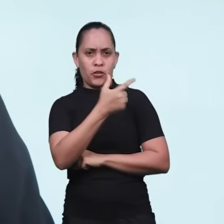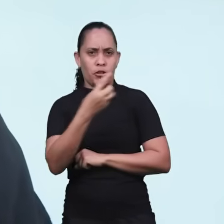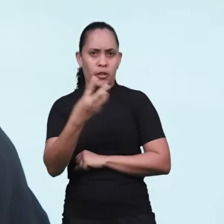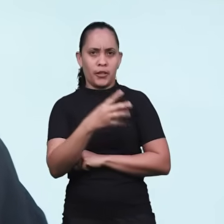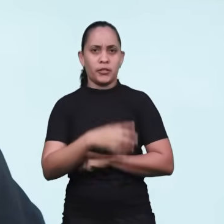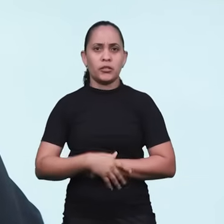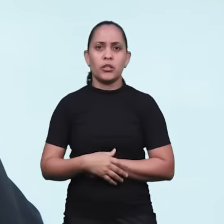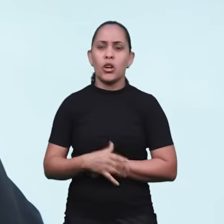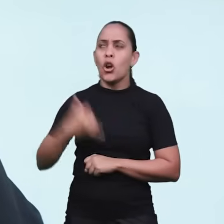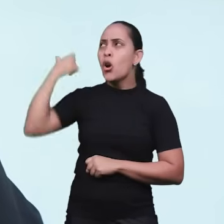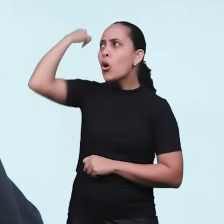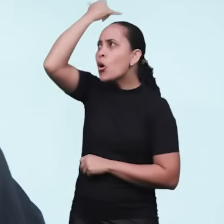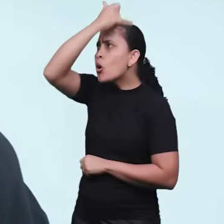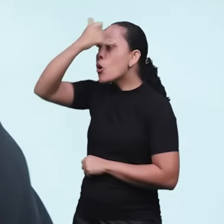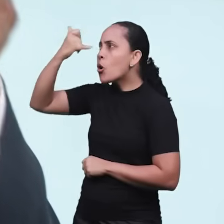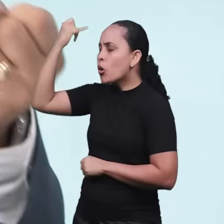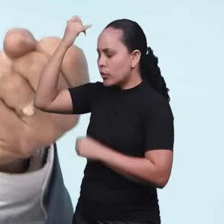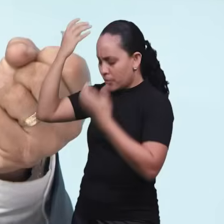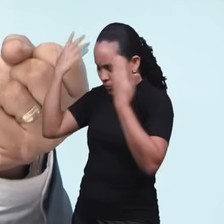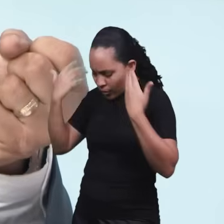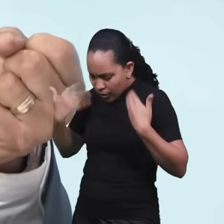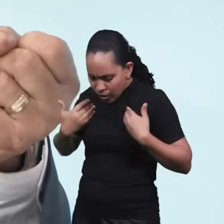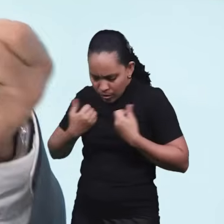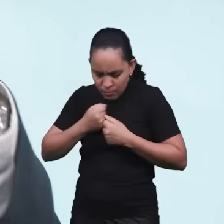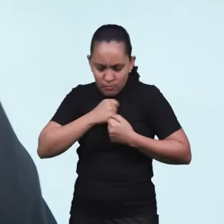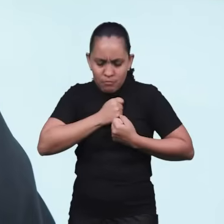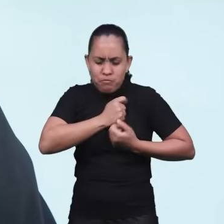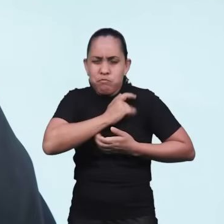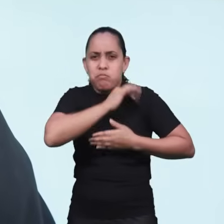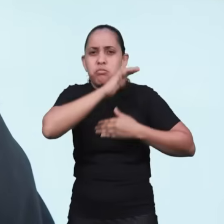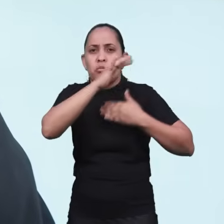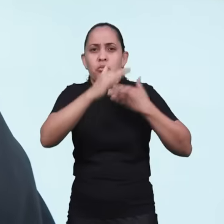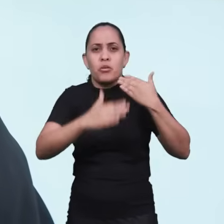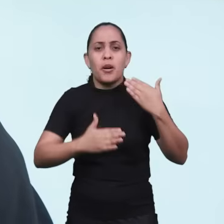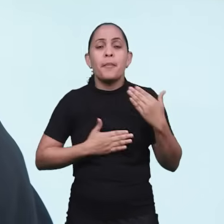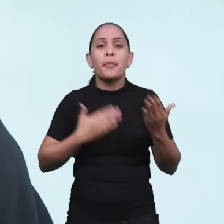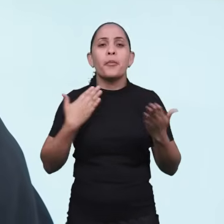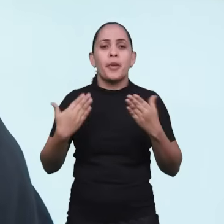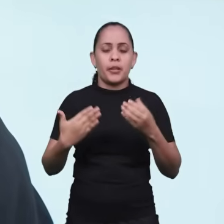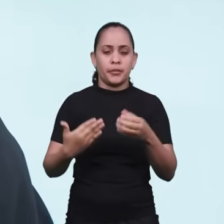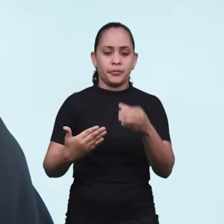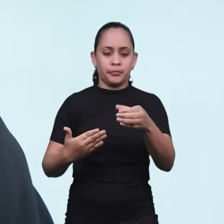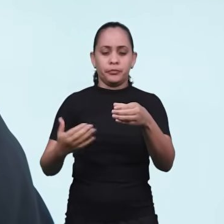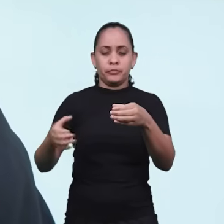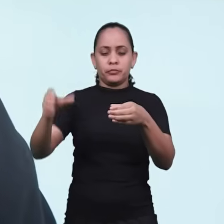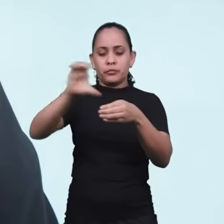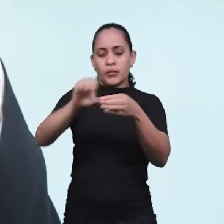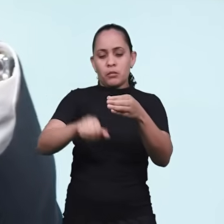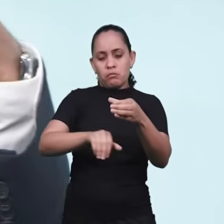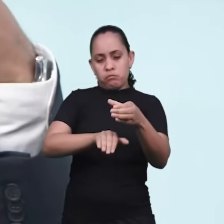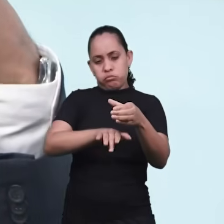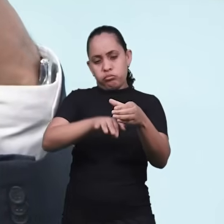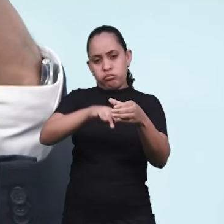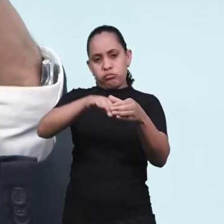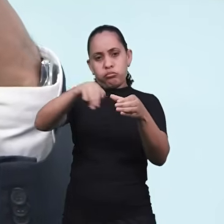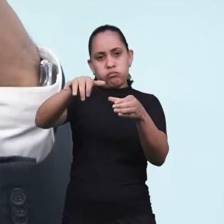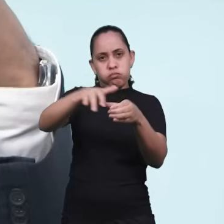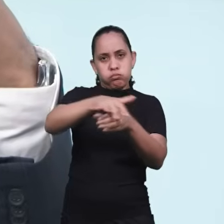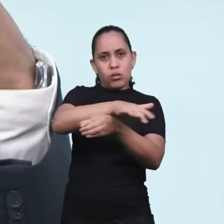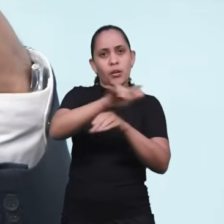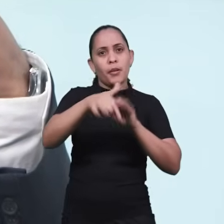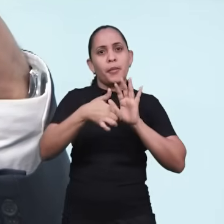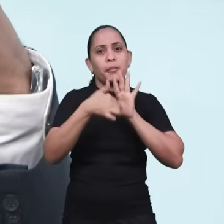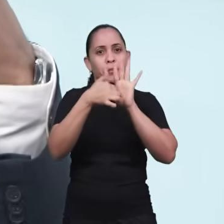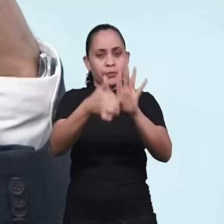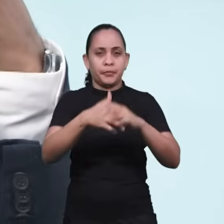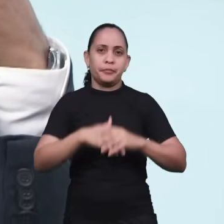Salmo 23, unges a minha cabeça com óleo e meu cálice transborda. Então o cálice, ele enche, ele fica cheio por